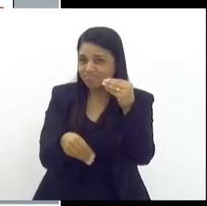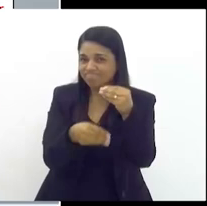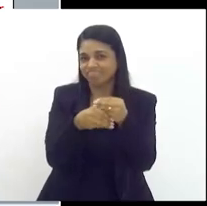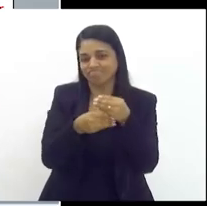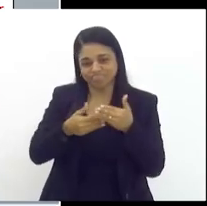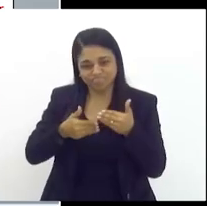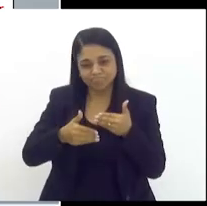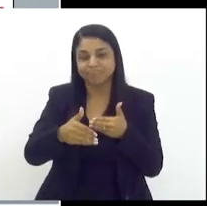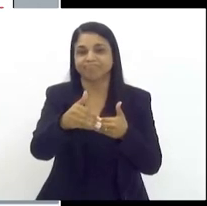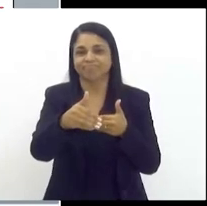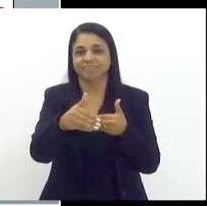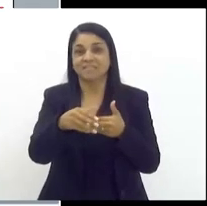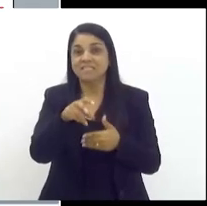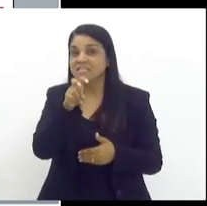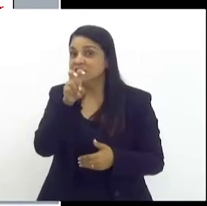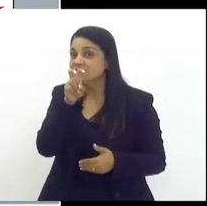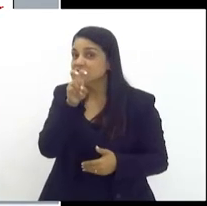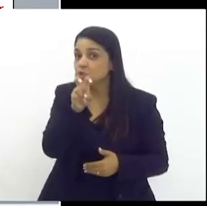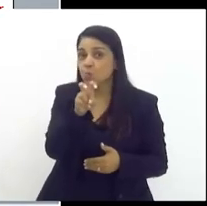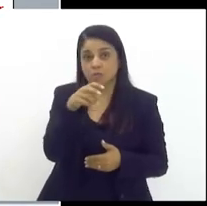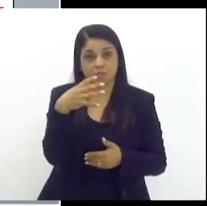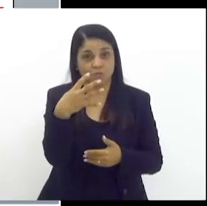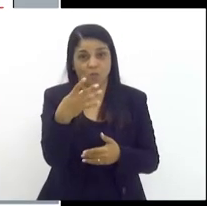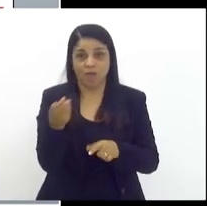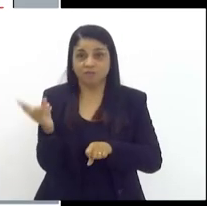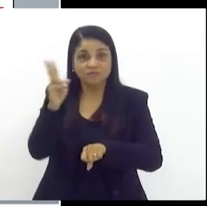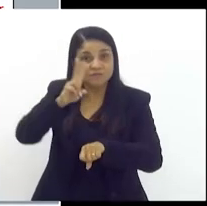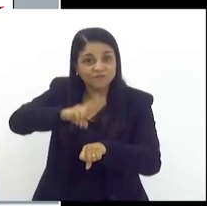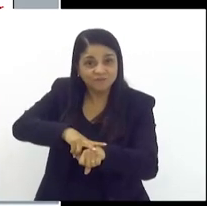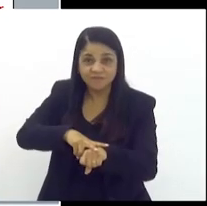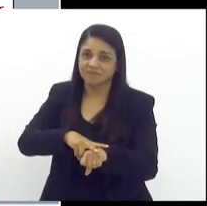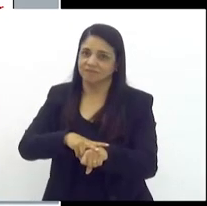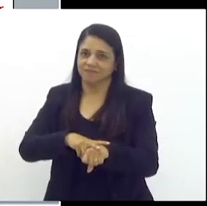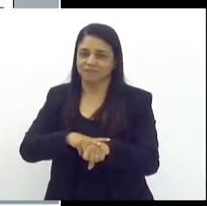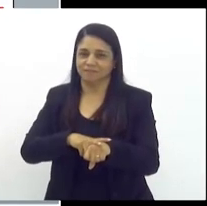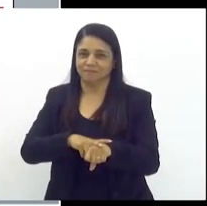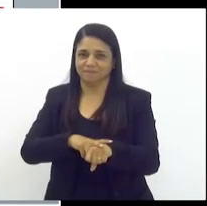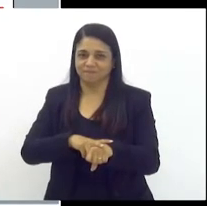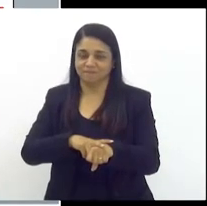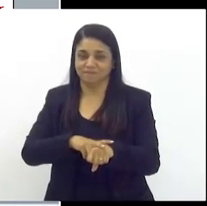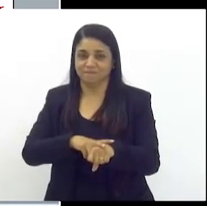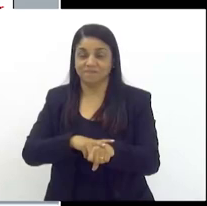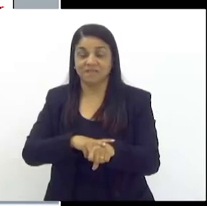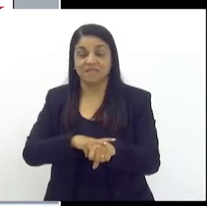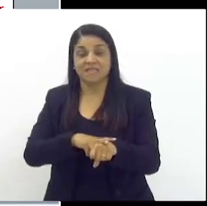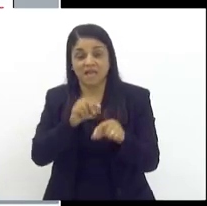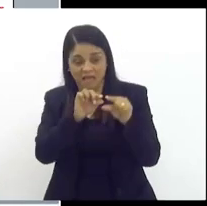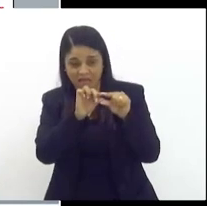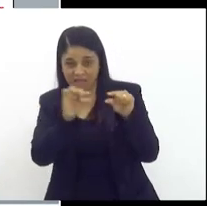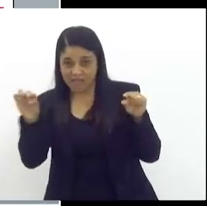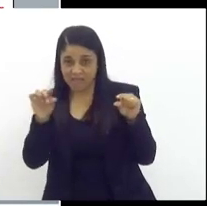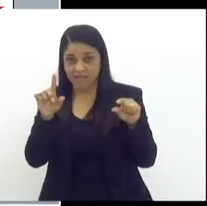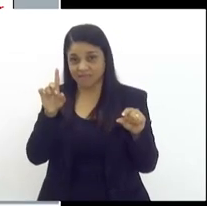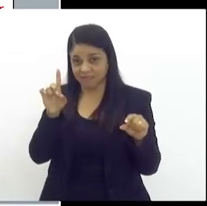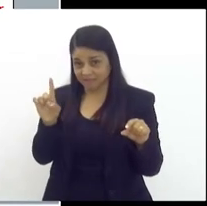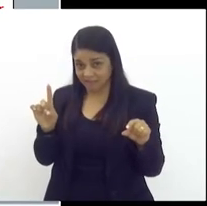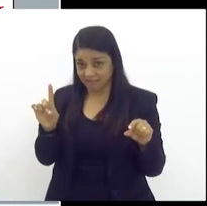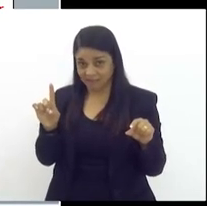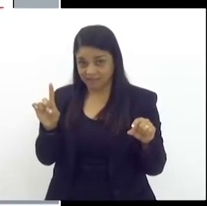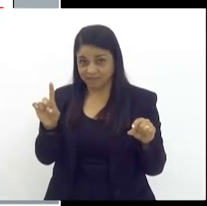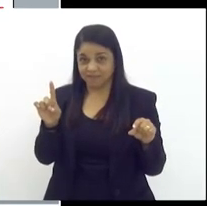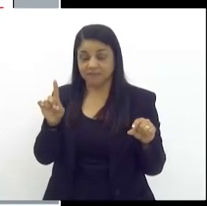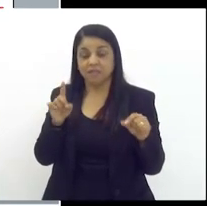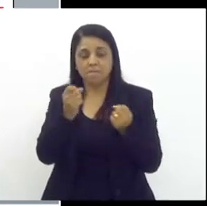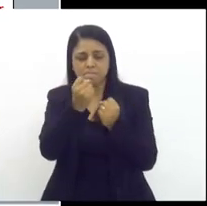54 vezes mas ali tá dizendo na linha D em relação as